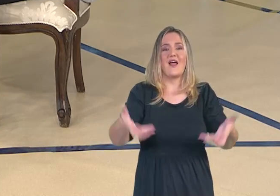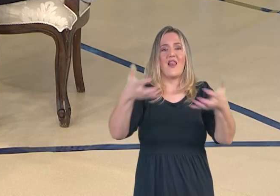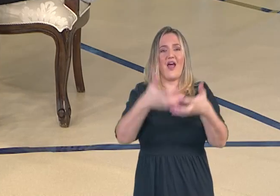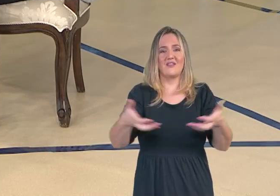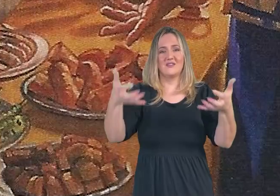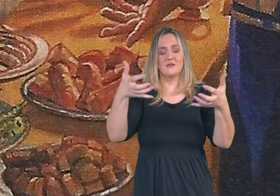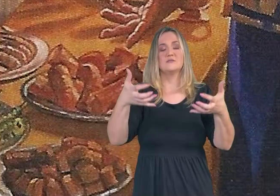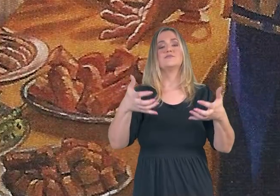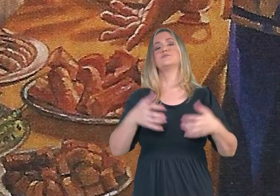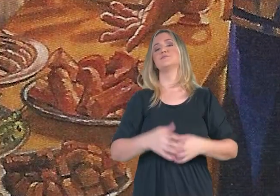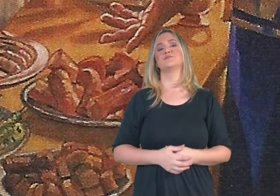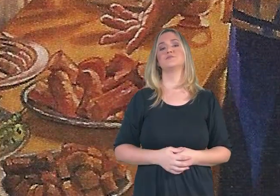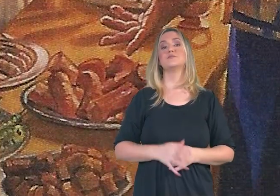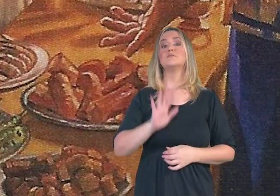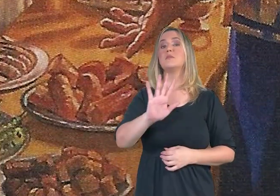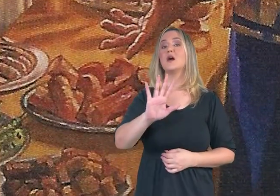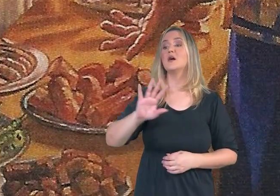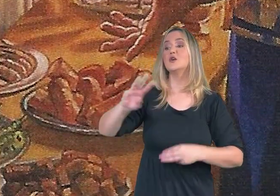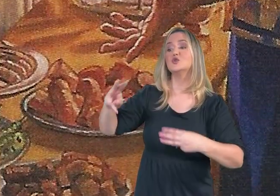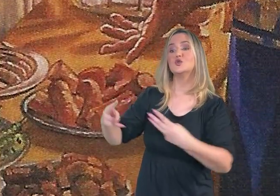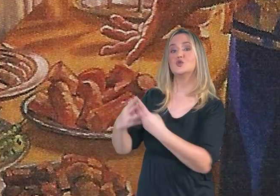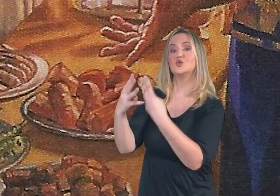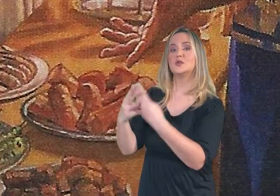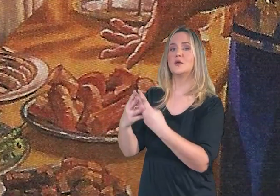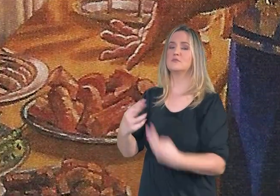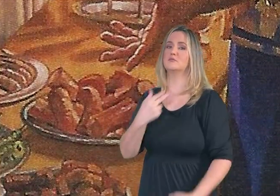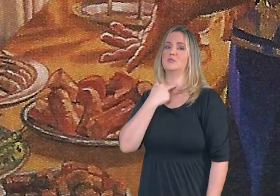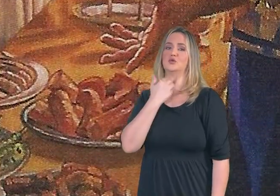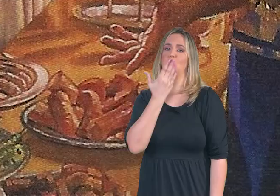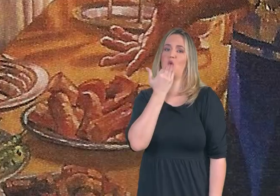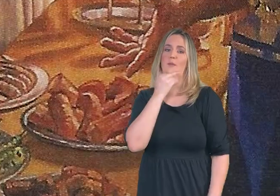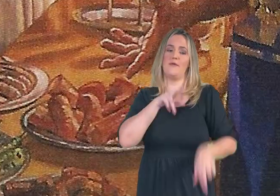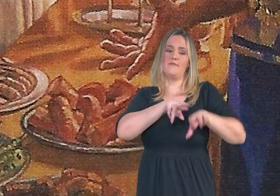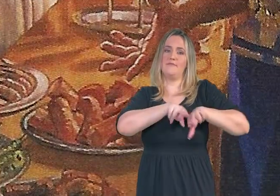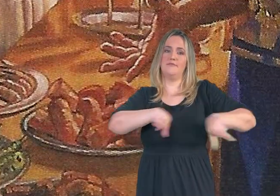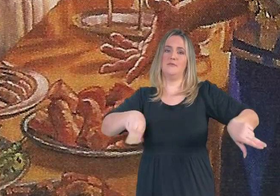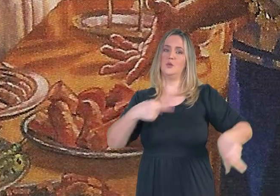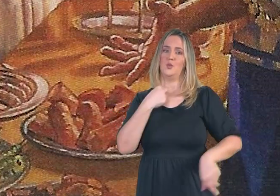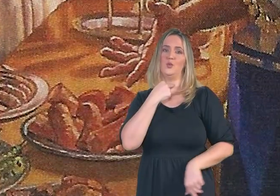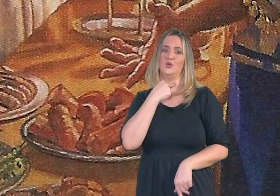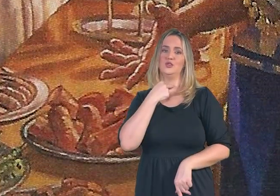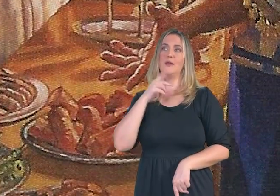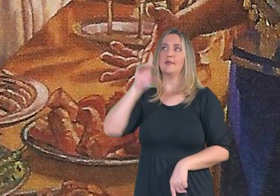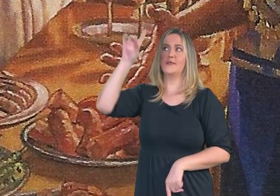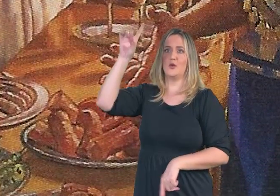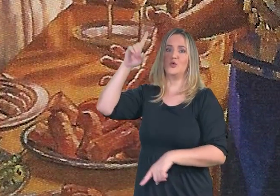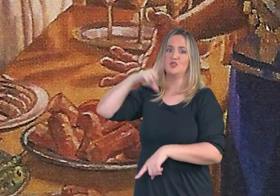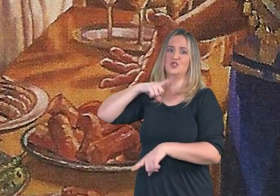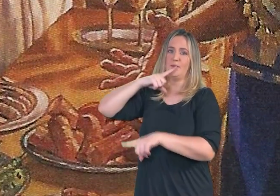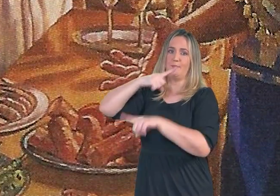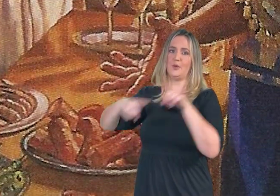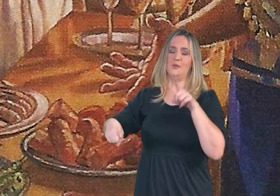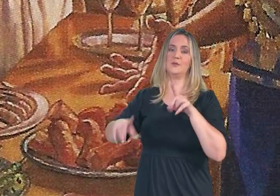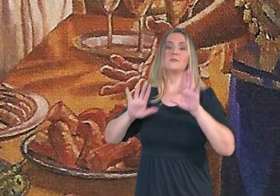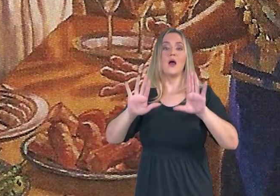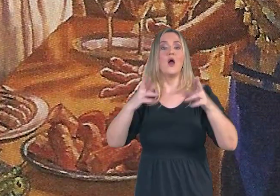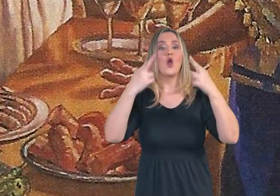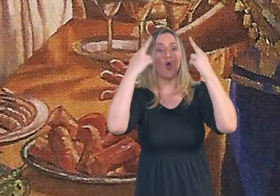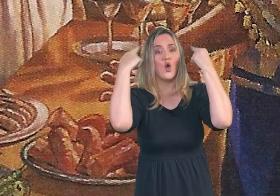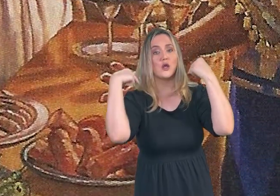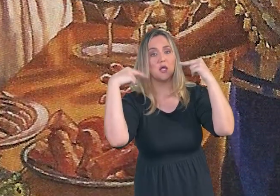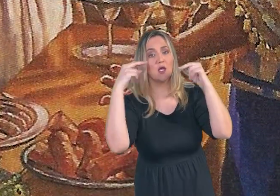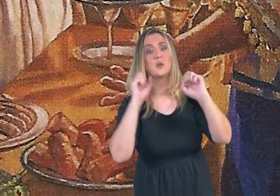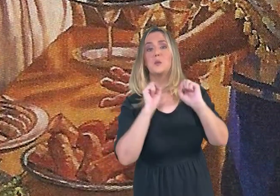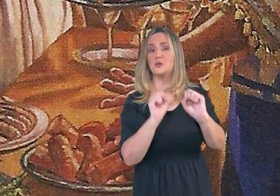pelo que tudo indica. Como judeus, Daniel e seus companheiros não poderiam comer vários desses alimentos que eu citei. Mas o cordeiro,